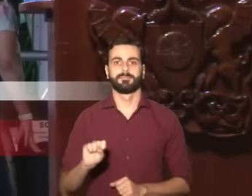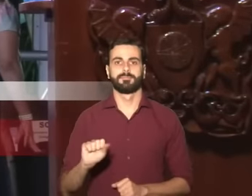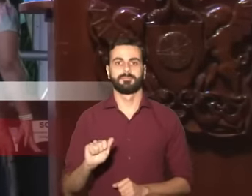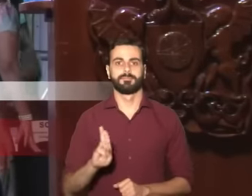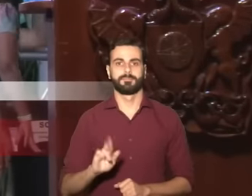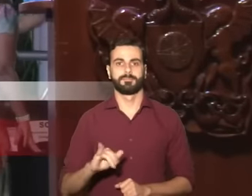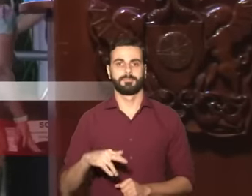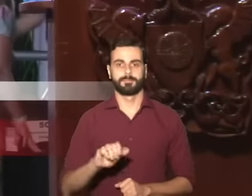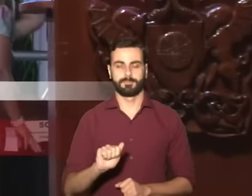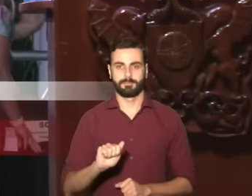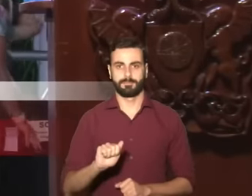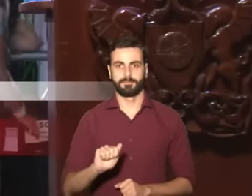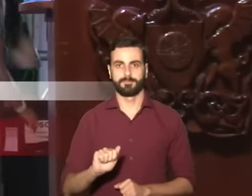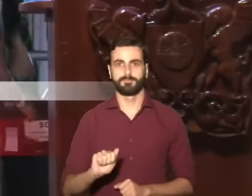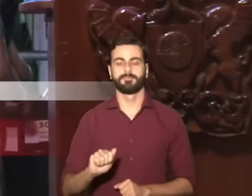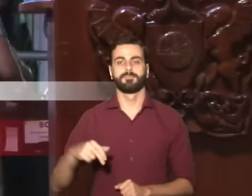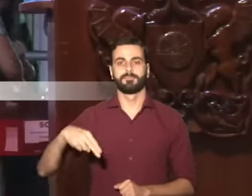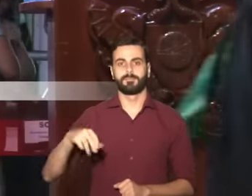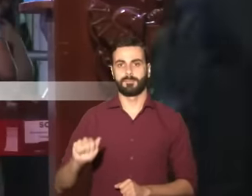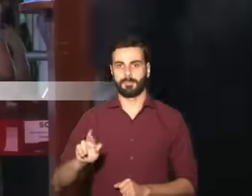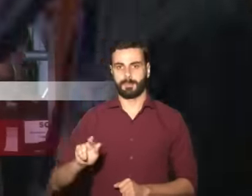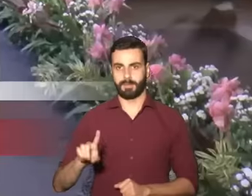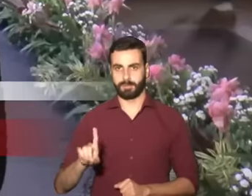Sabrina Guimarães Nardi.